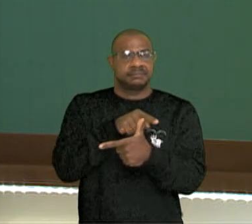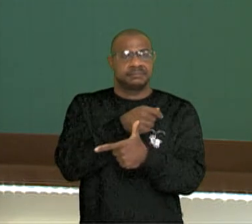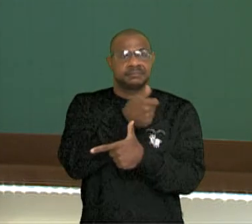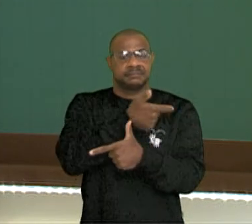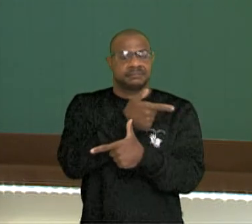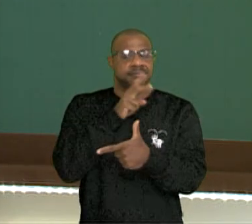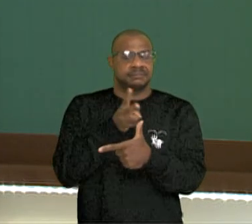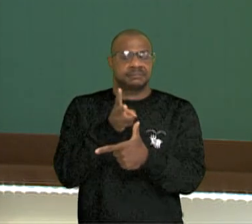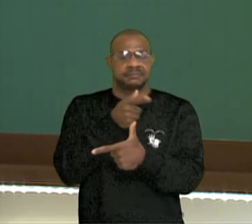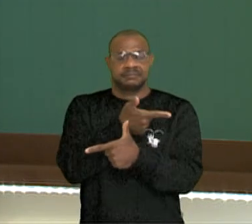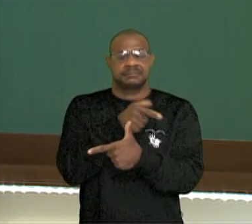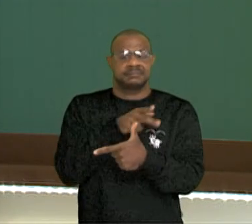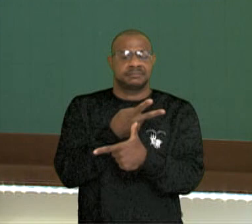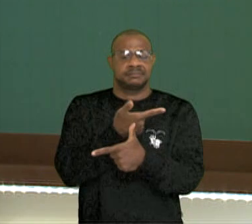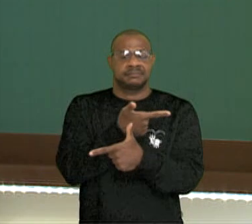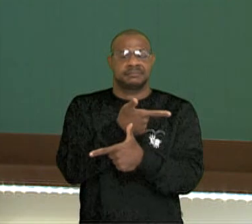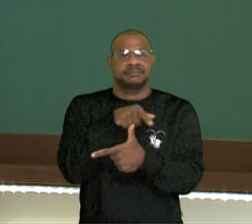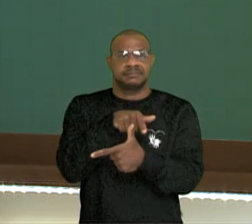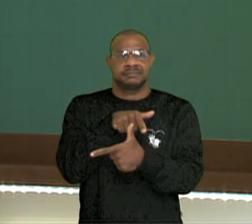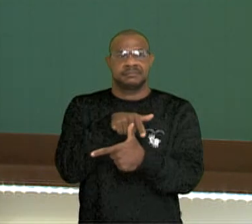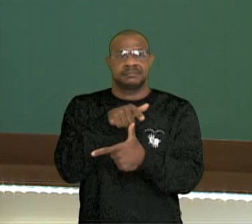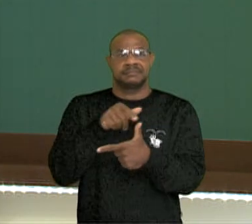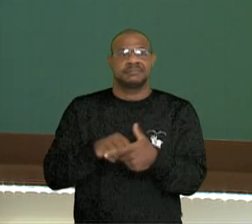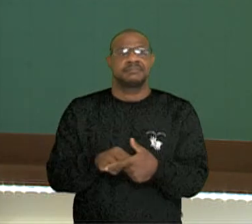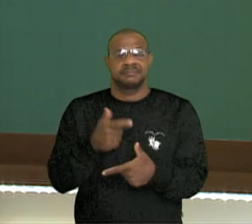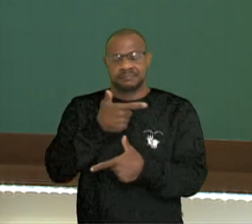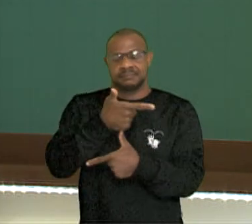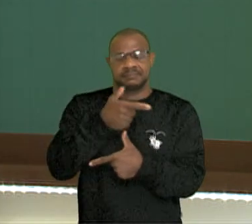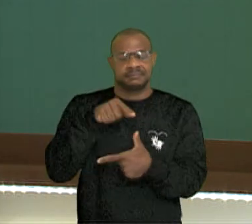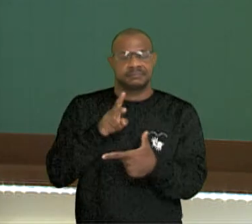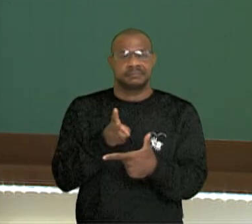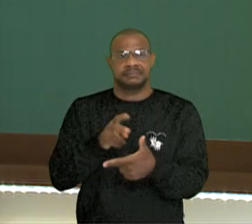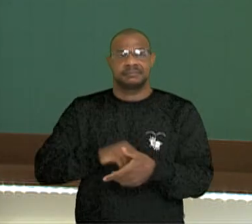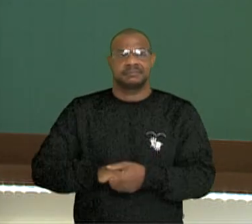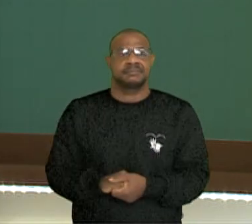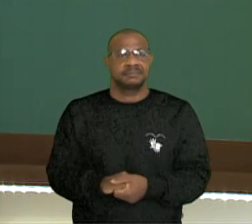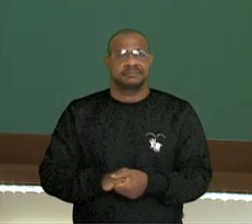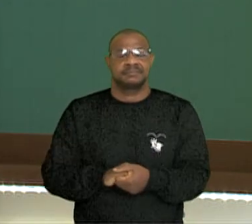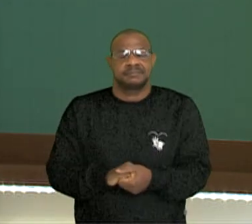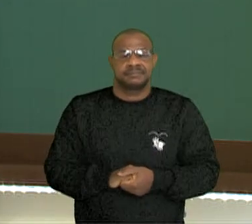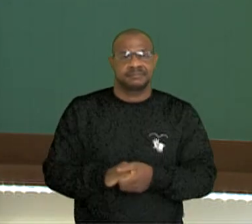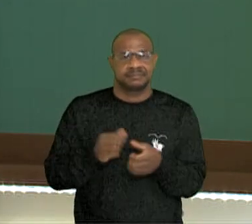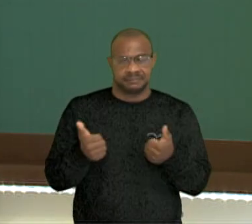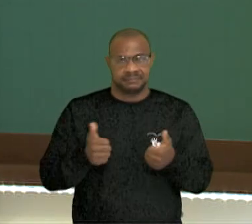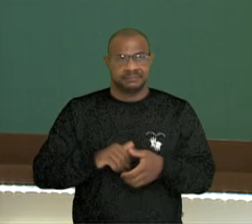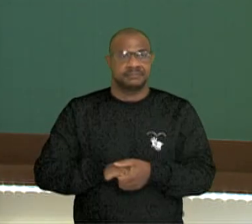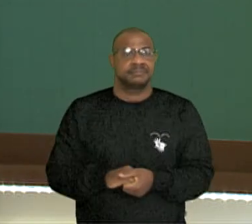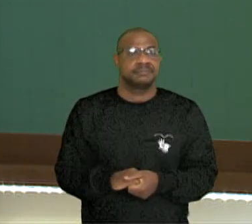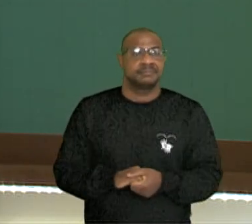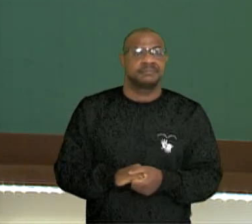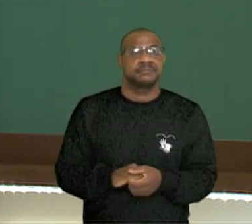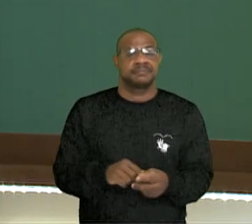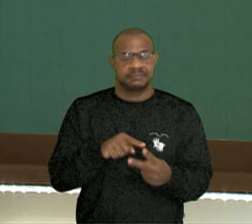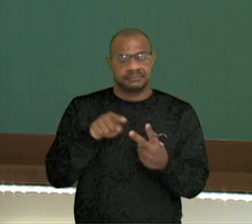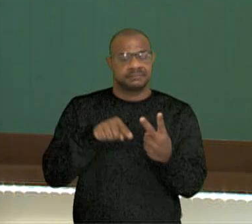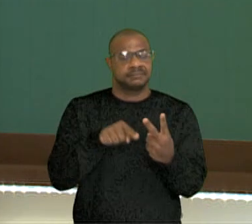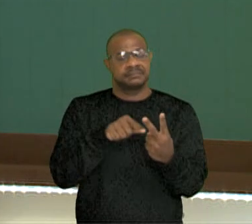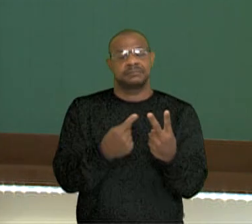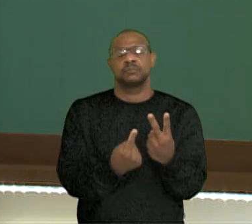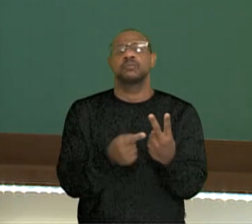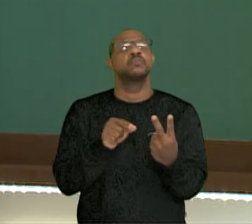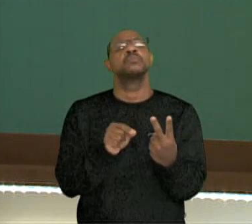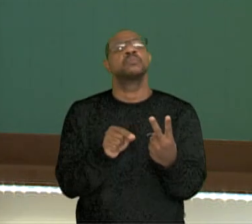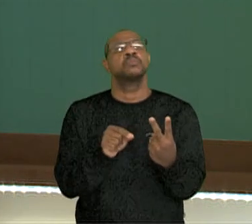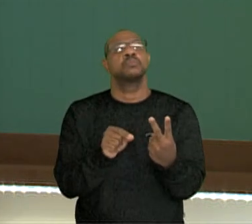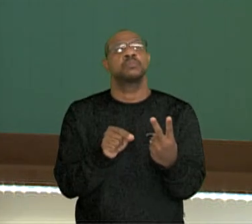raiz quadrada, então tem um 2 aqui. 4 dividido por 2, 2, tá bom? E raiz quadrada de 1